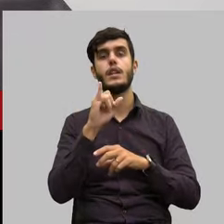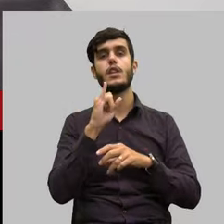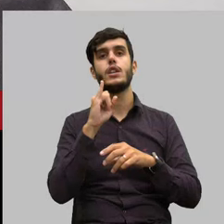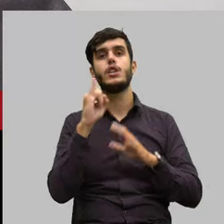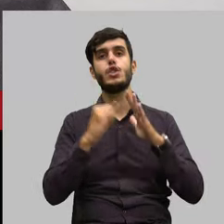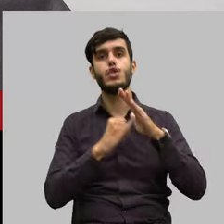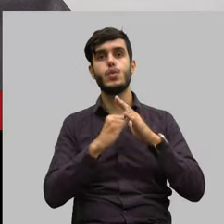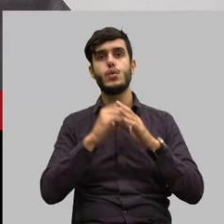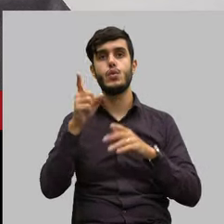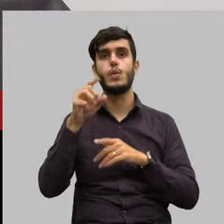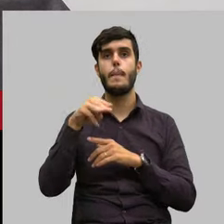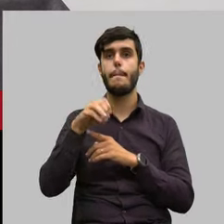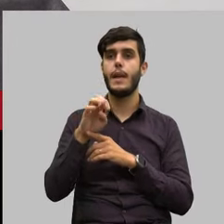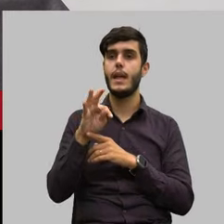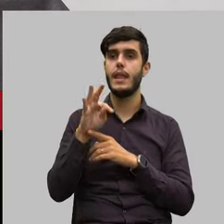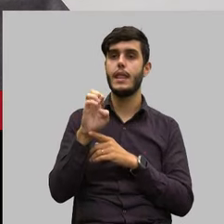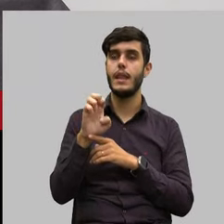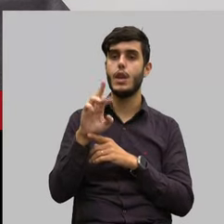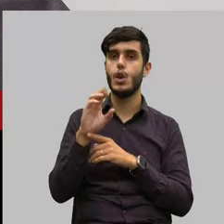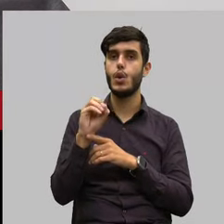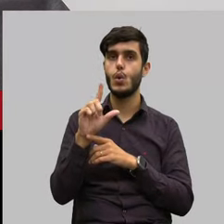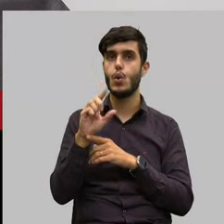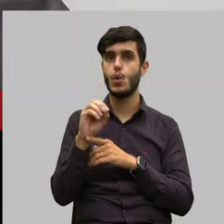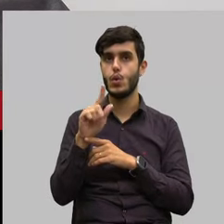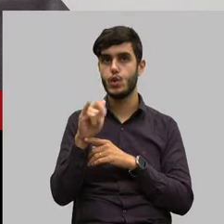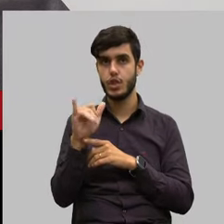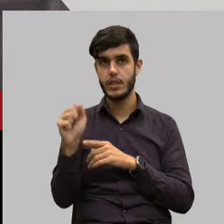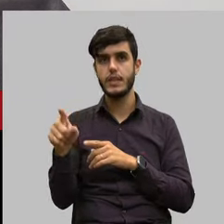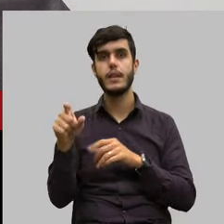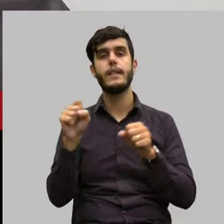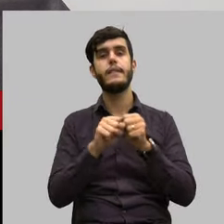e qualidade de Minas o Ipem realizou